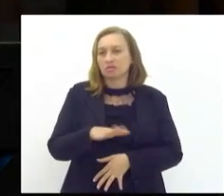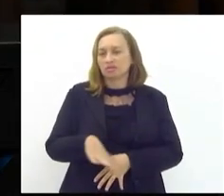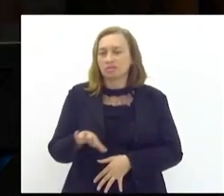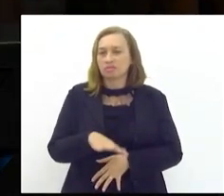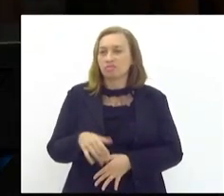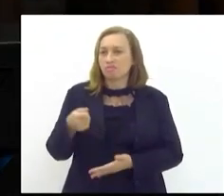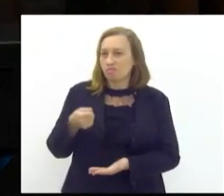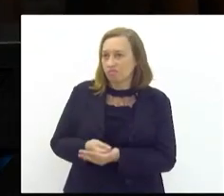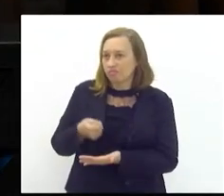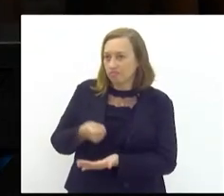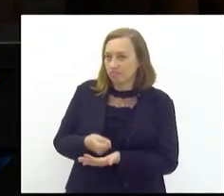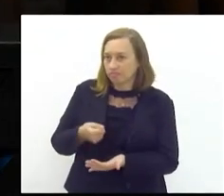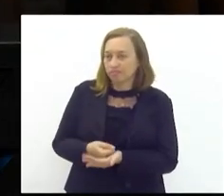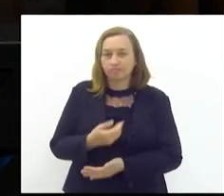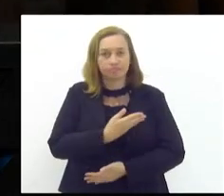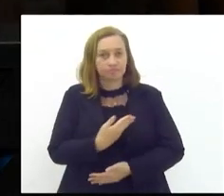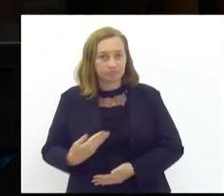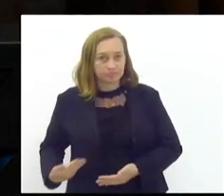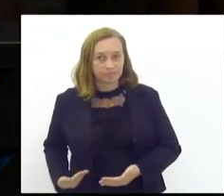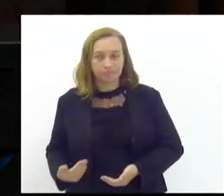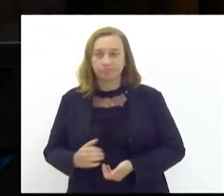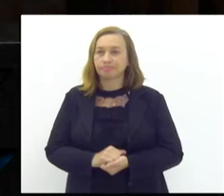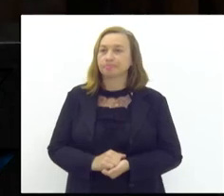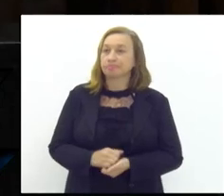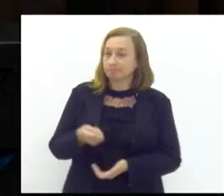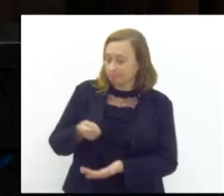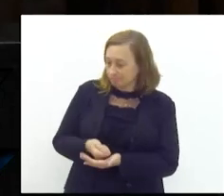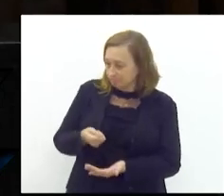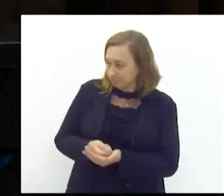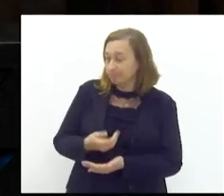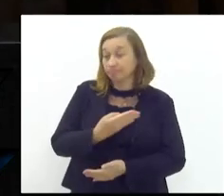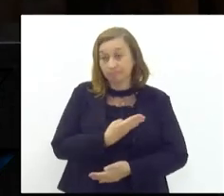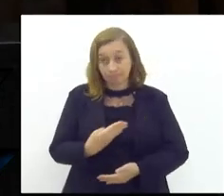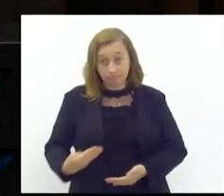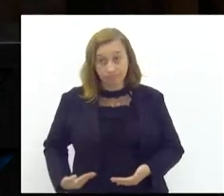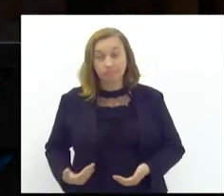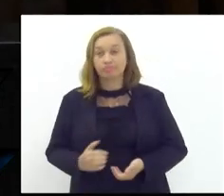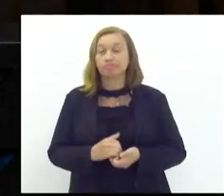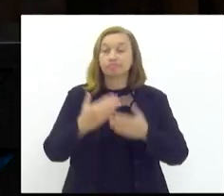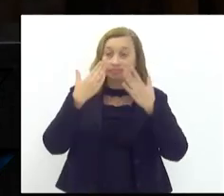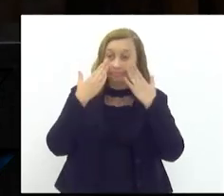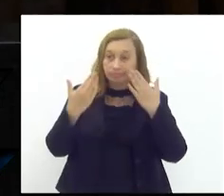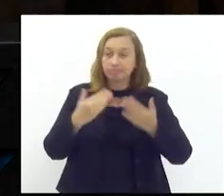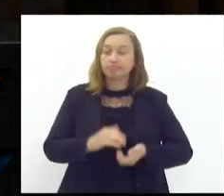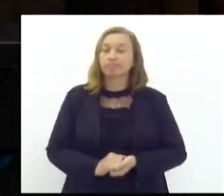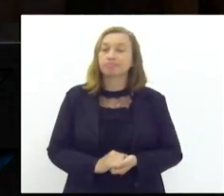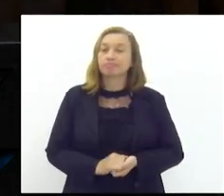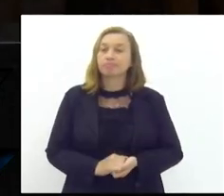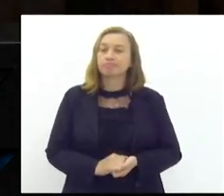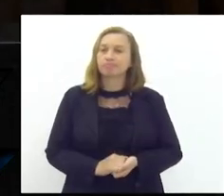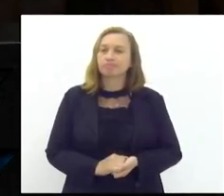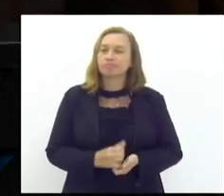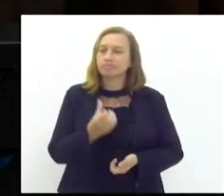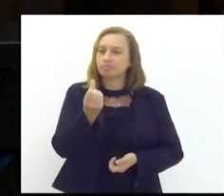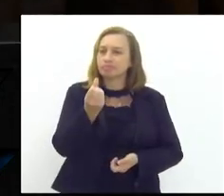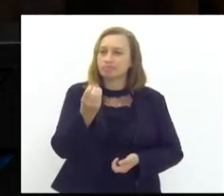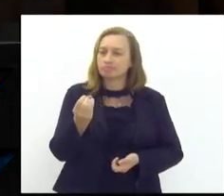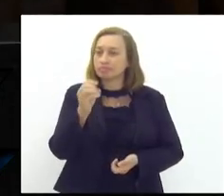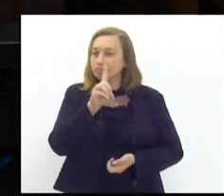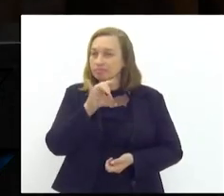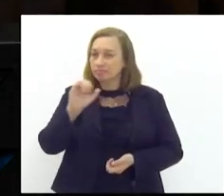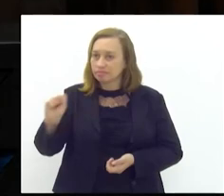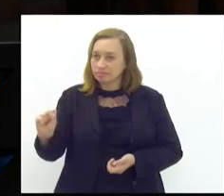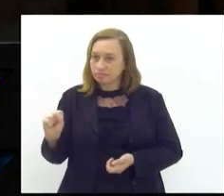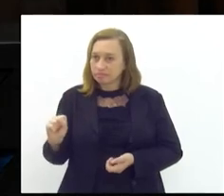obrigou o governador obriga né o governador apresentar em 60 dias